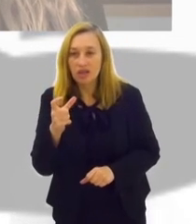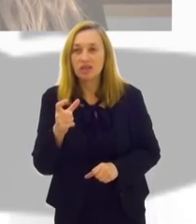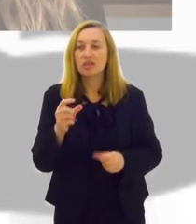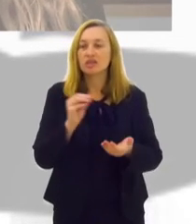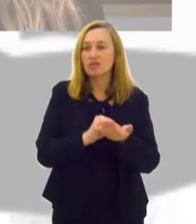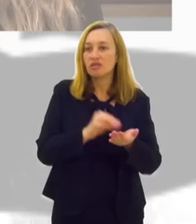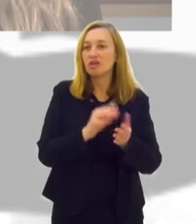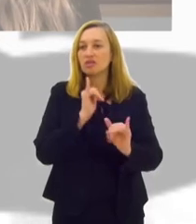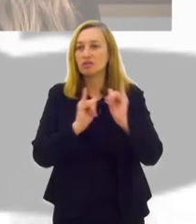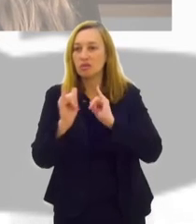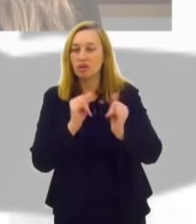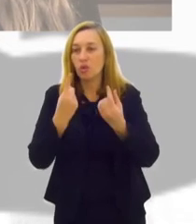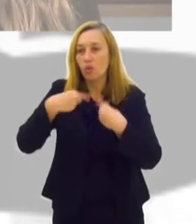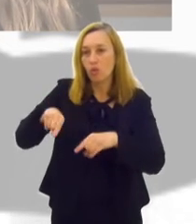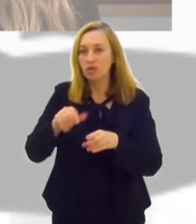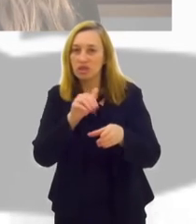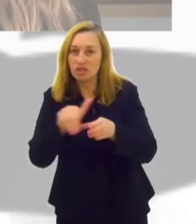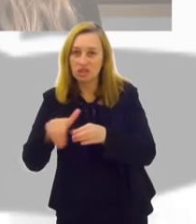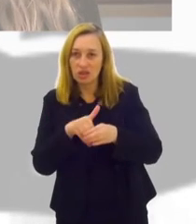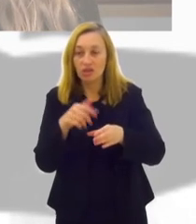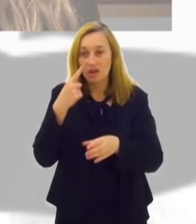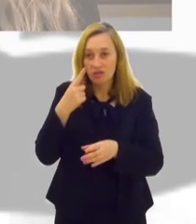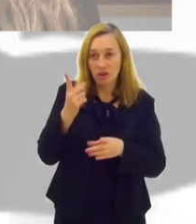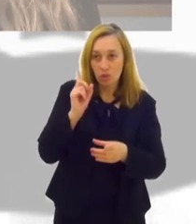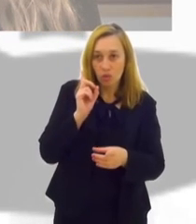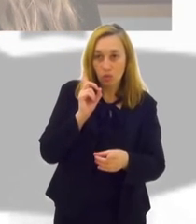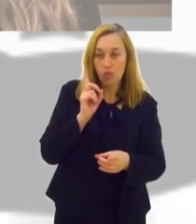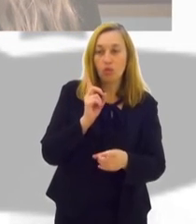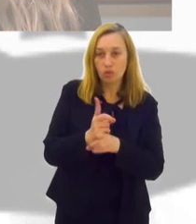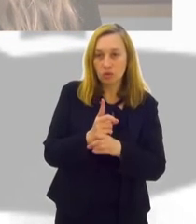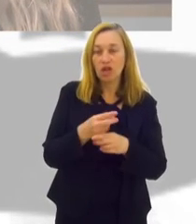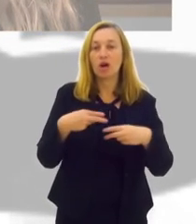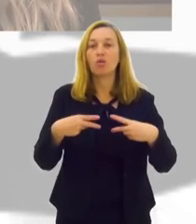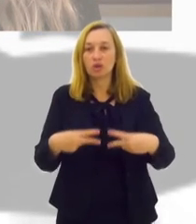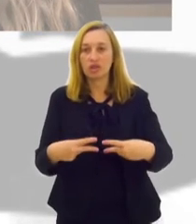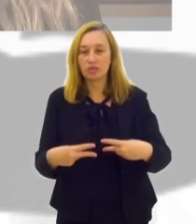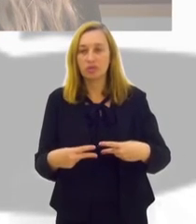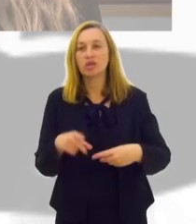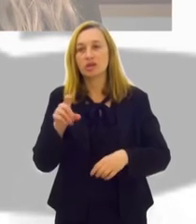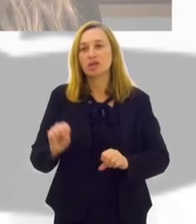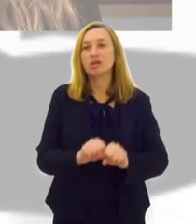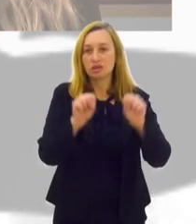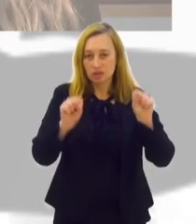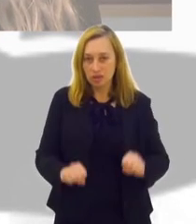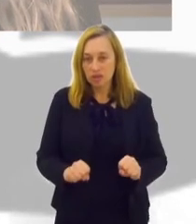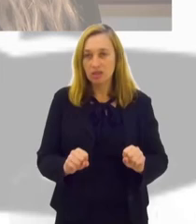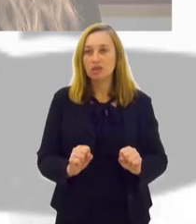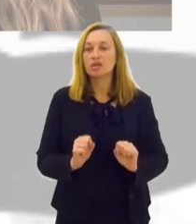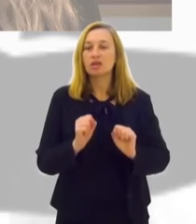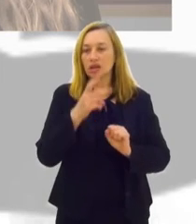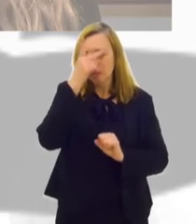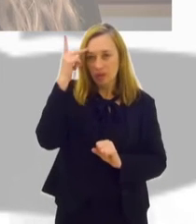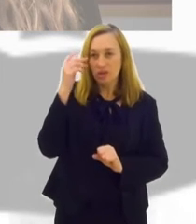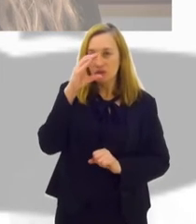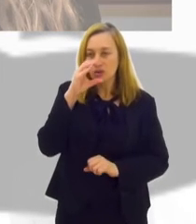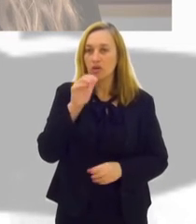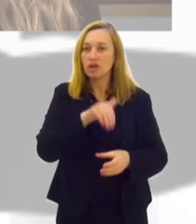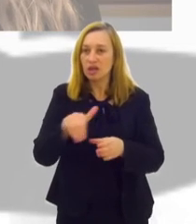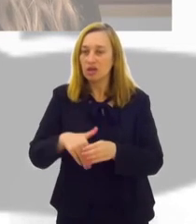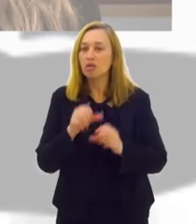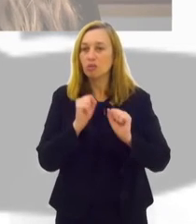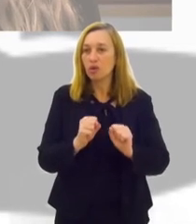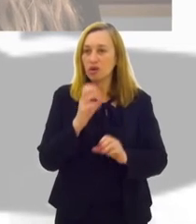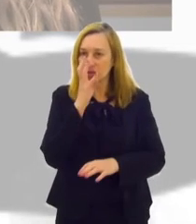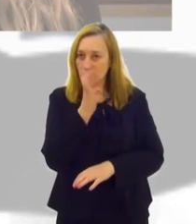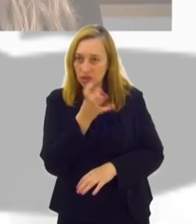de Desinformação contra as Eleições, já vai achar o link. Esse é o sistema em que o eleitor pode